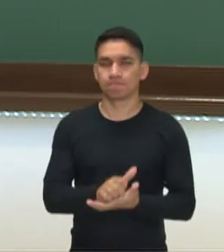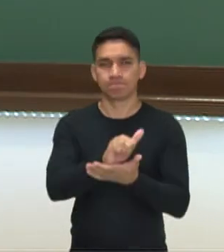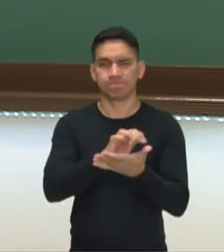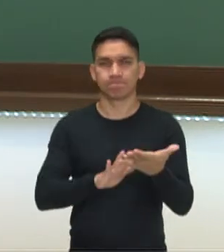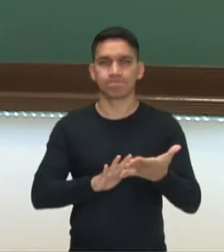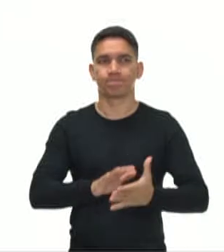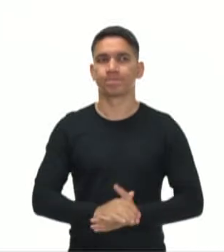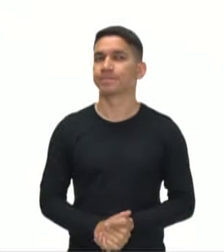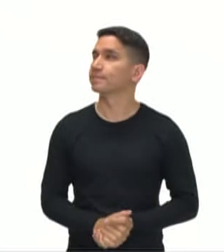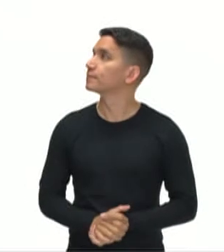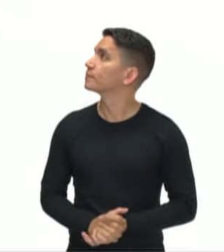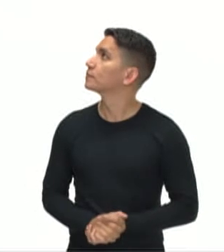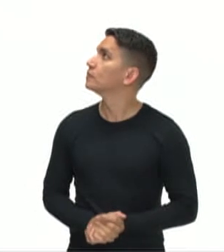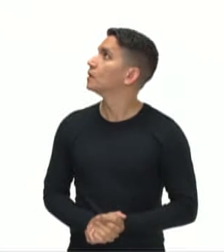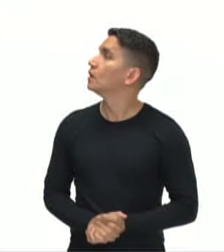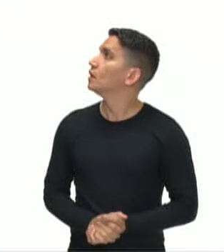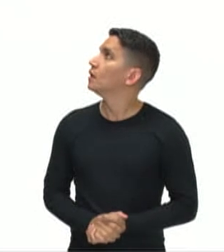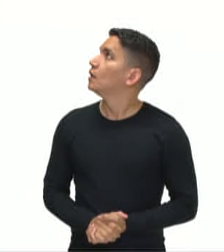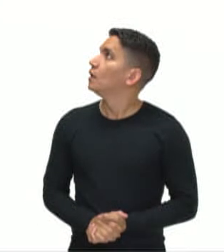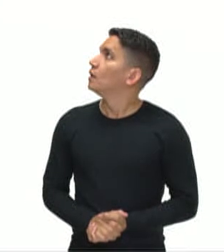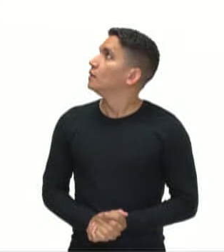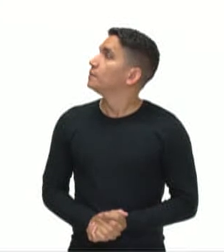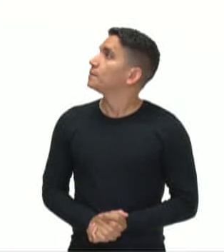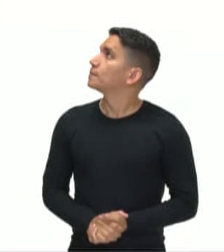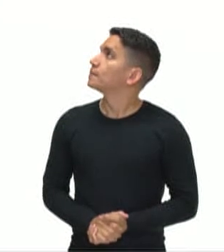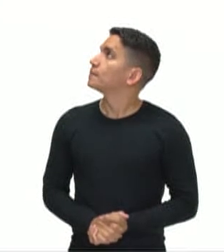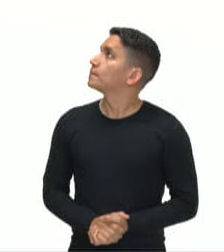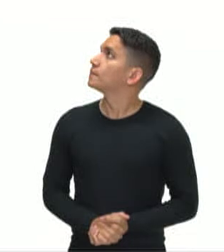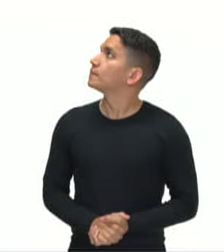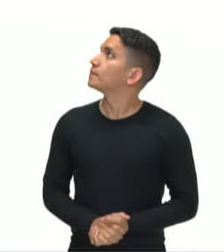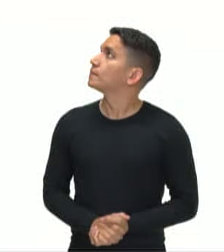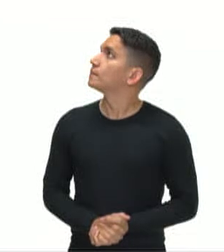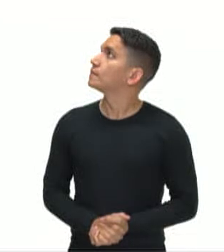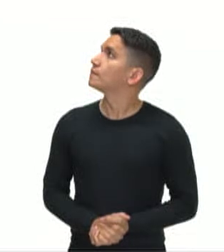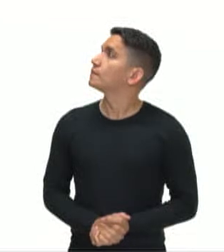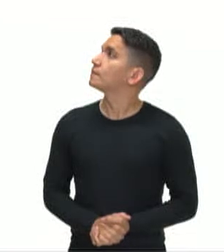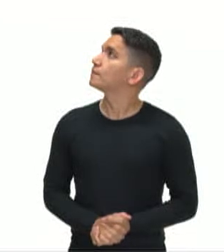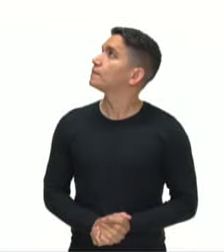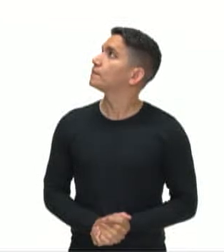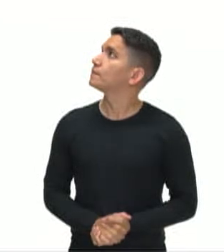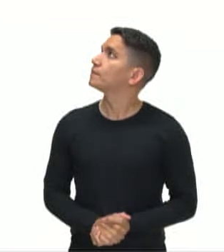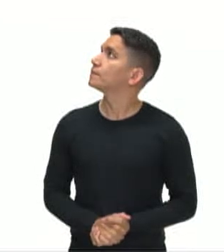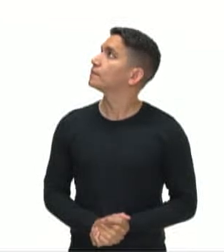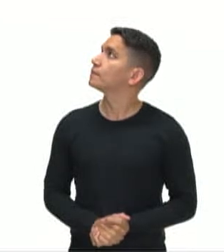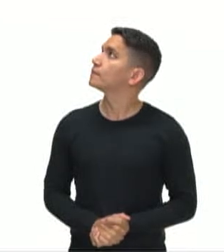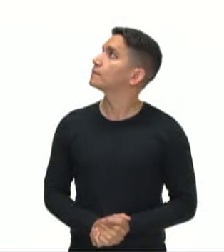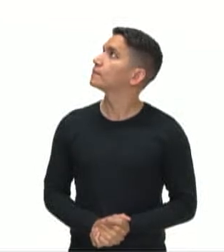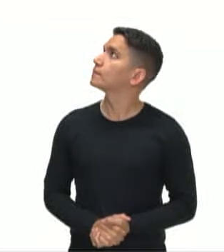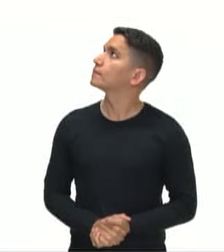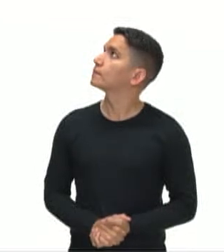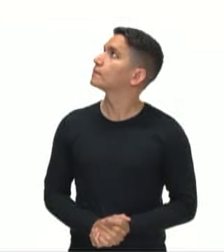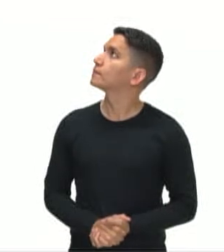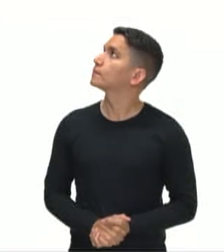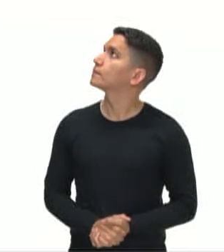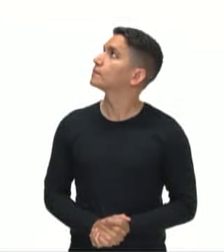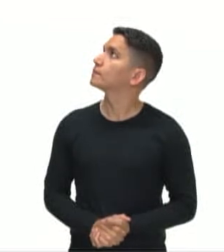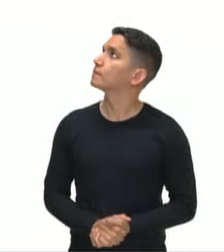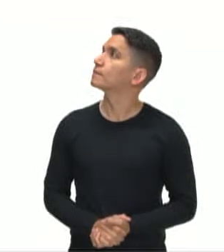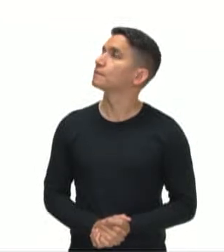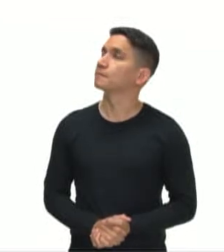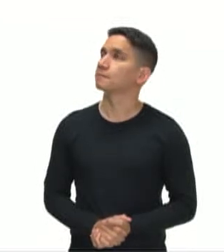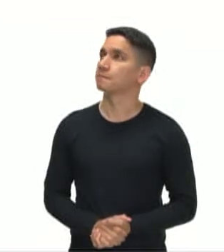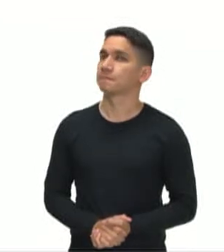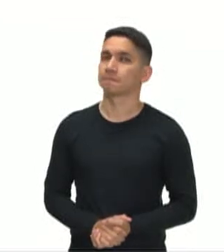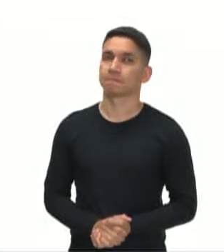Actividade. Lê o texto de Eduardo Galeano, completa os espaços com uma das contracções. Fíjate